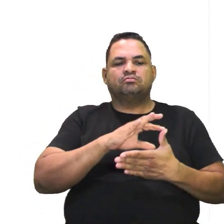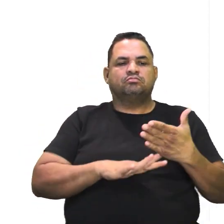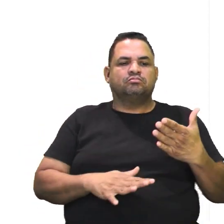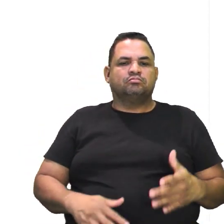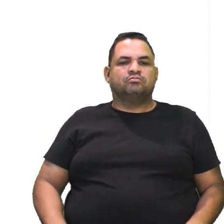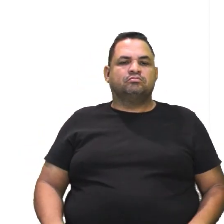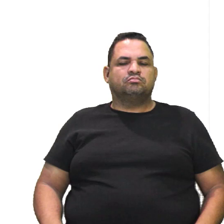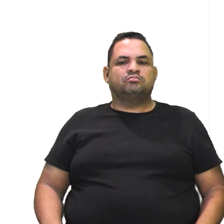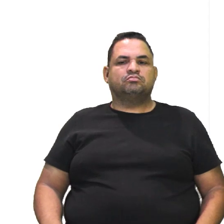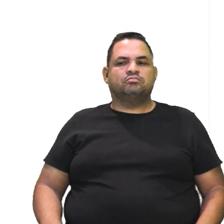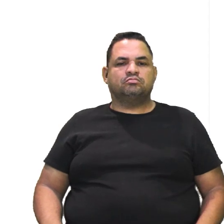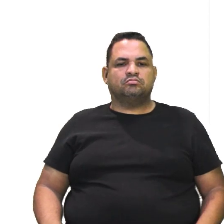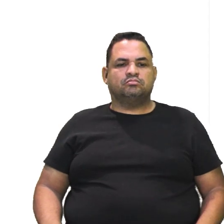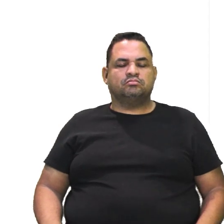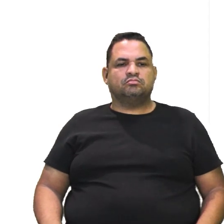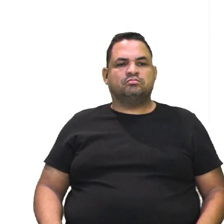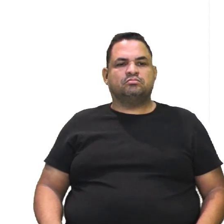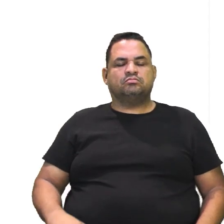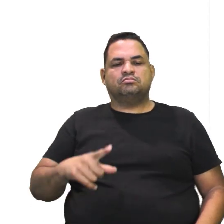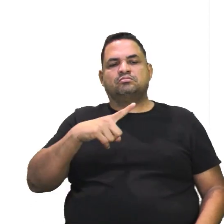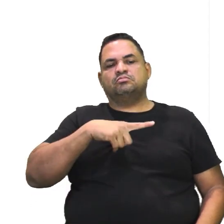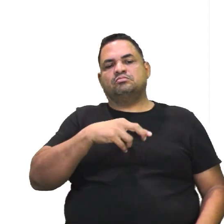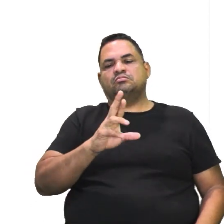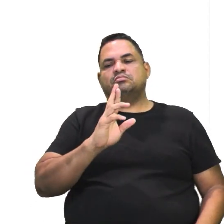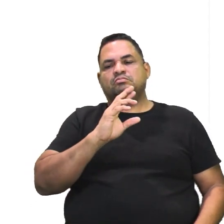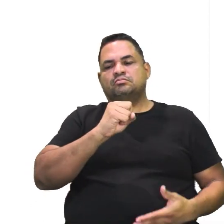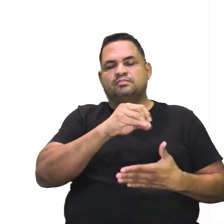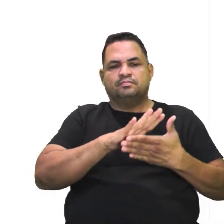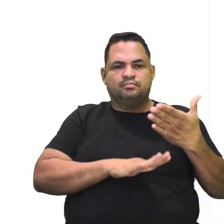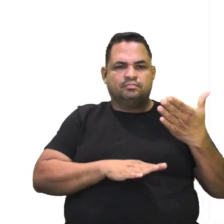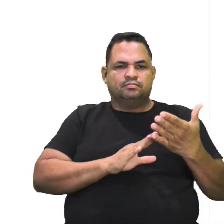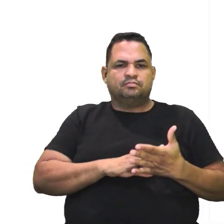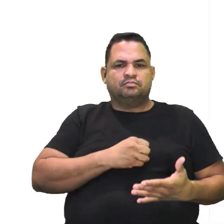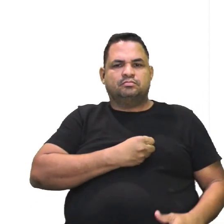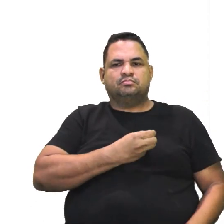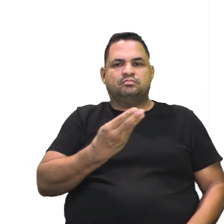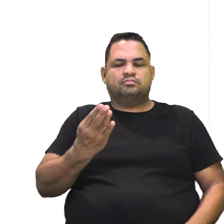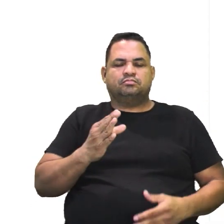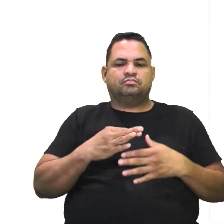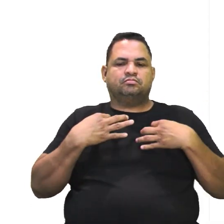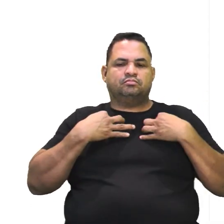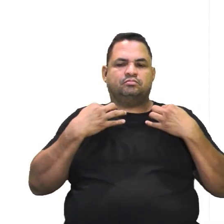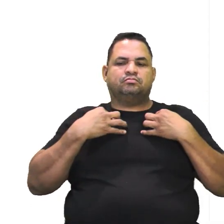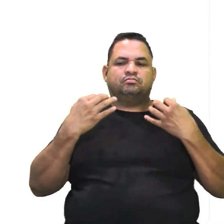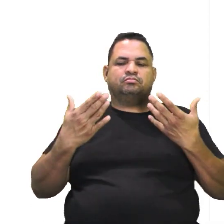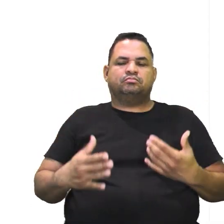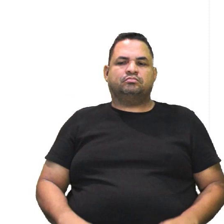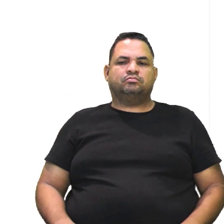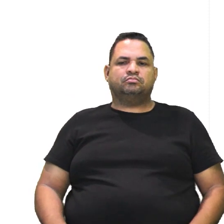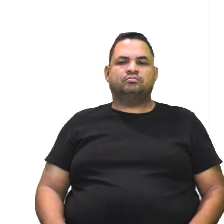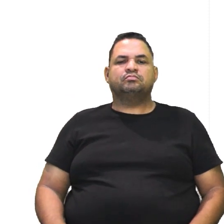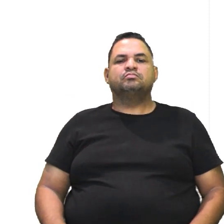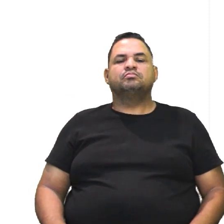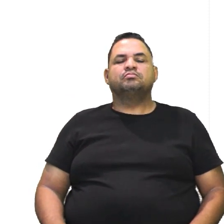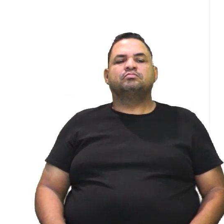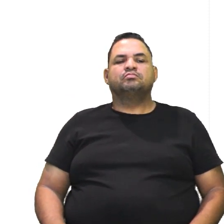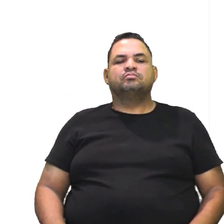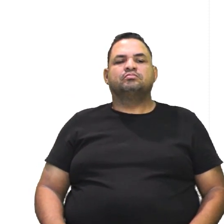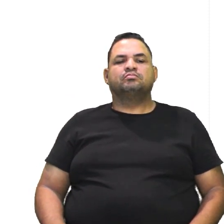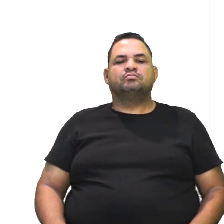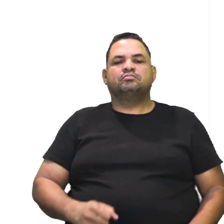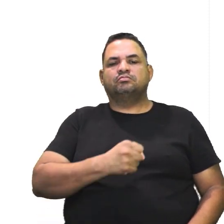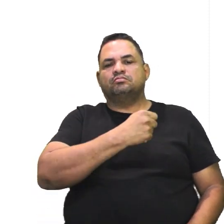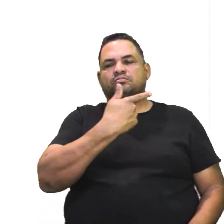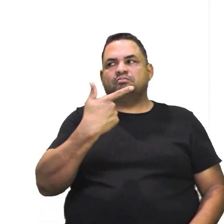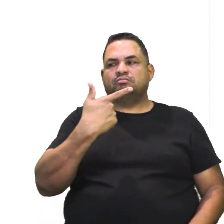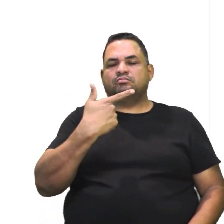questão. O que aconteceu? E aqui temos as respostas, né, na quantidade de camisetas. Camisetas. Tá? Olha lá, brincando com os números.